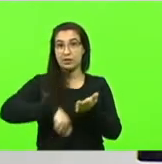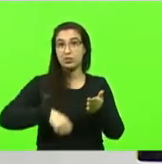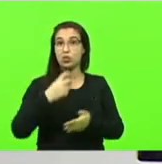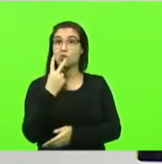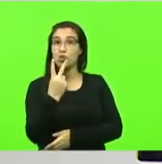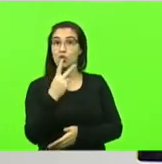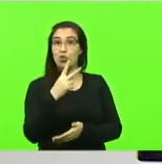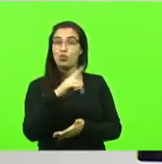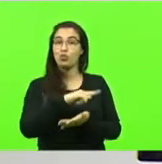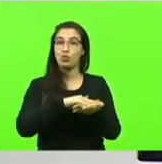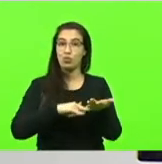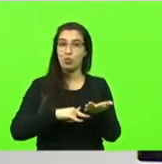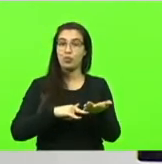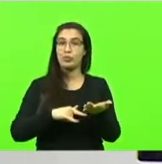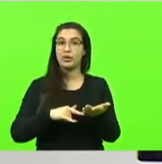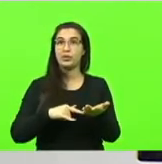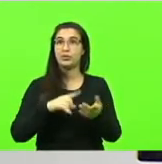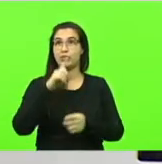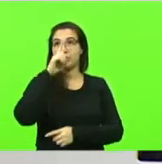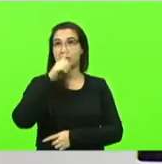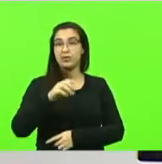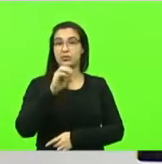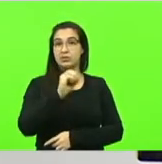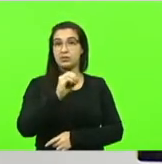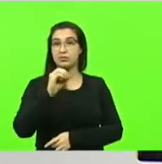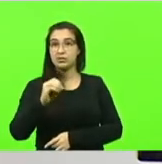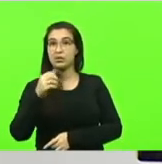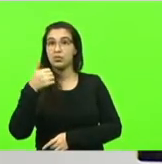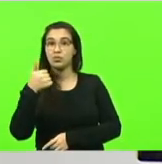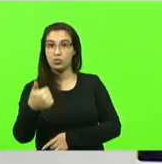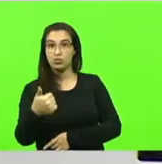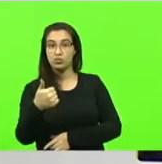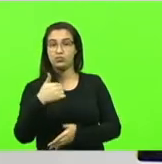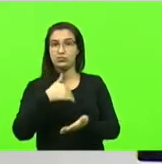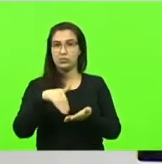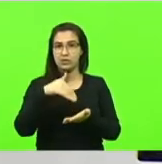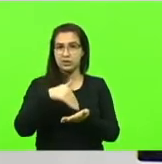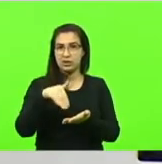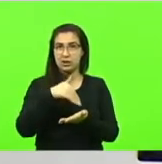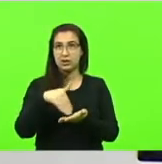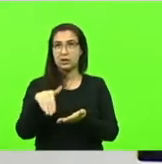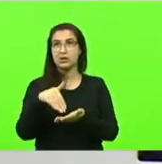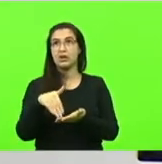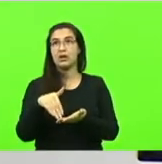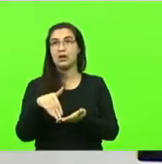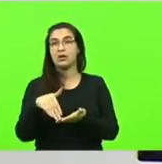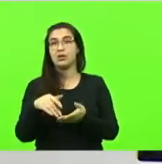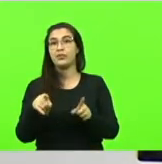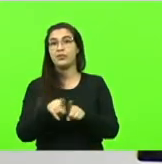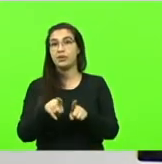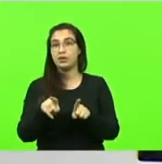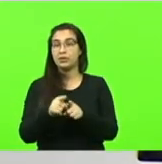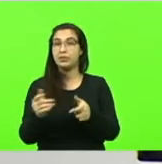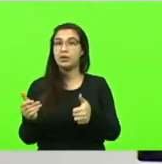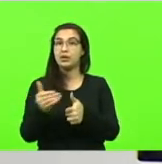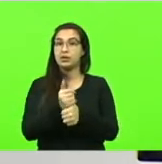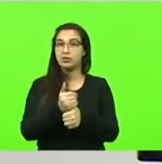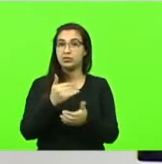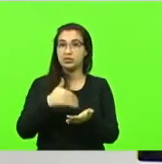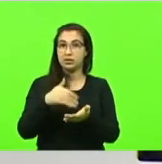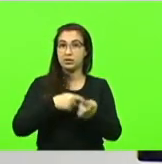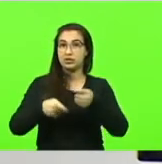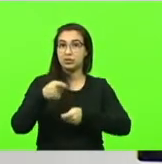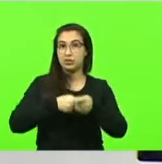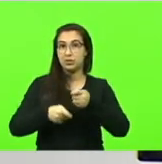documento, decreto 001, dizendo que o serviço de secretário e secretário adjunto da Secretaria de Administração